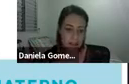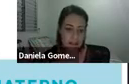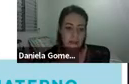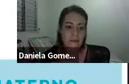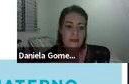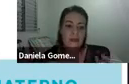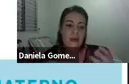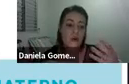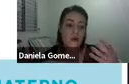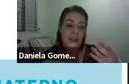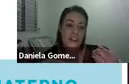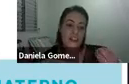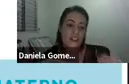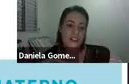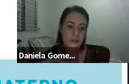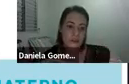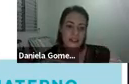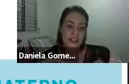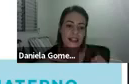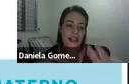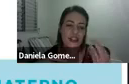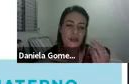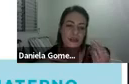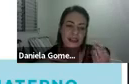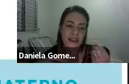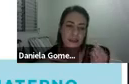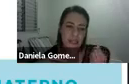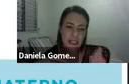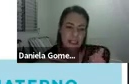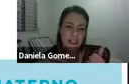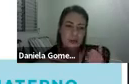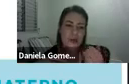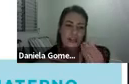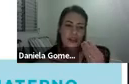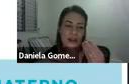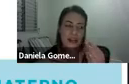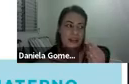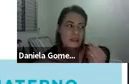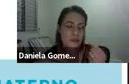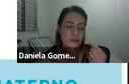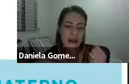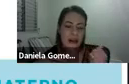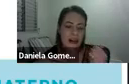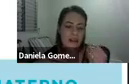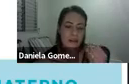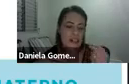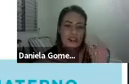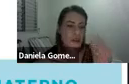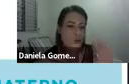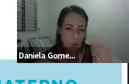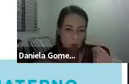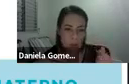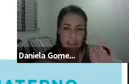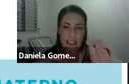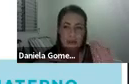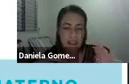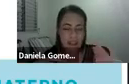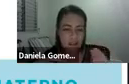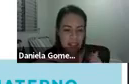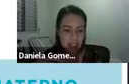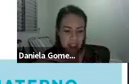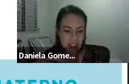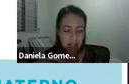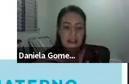para a criança, o leite anterior, ele é um leite mais branco, ele parece um leite de coco, assim, ele é